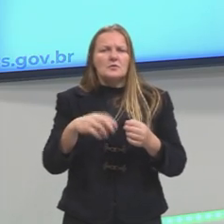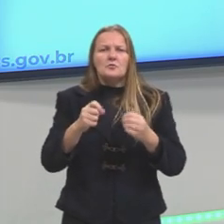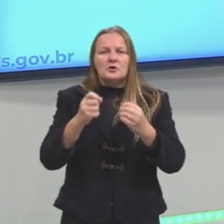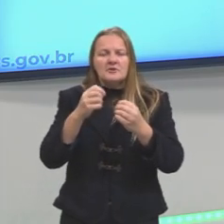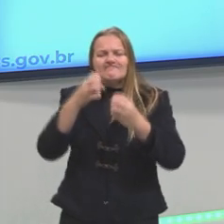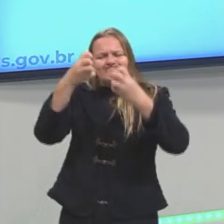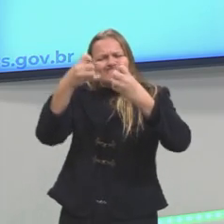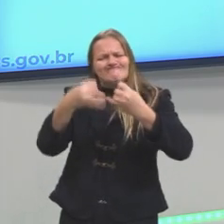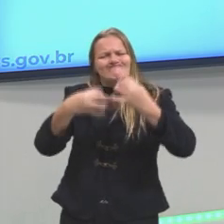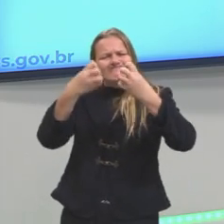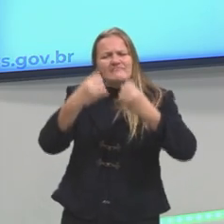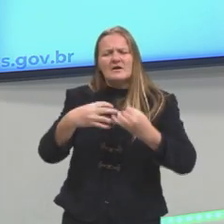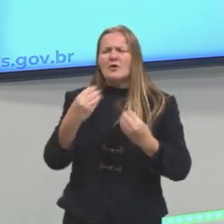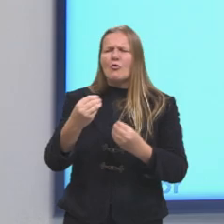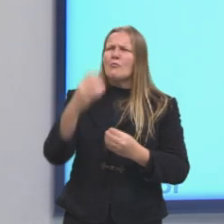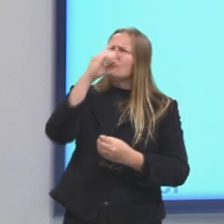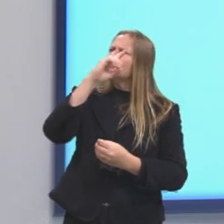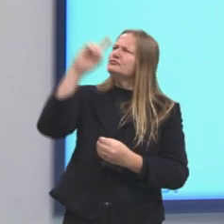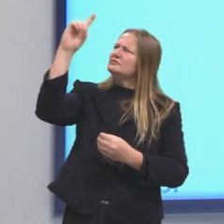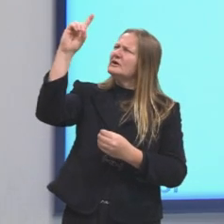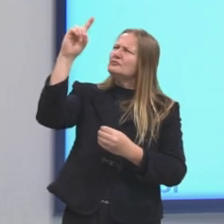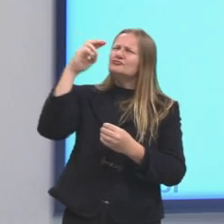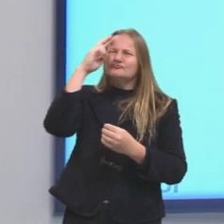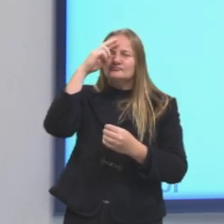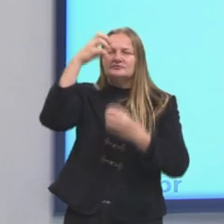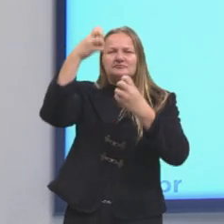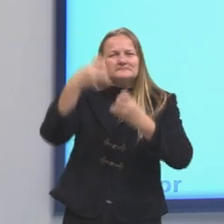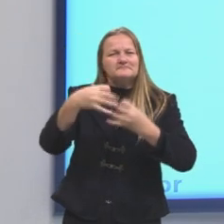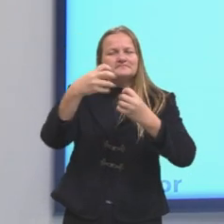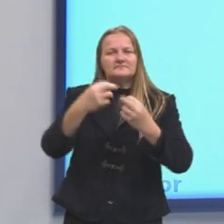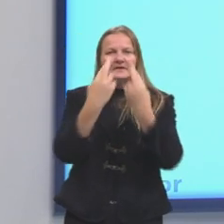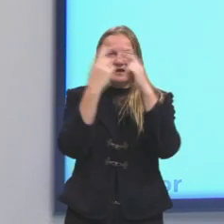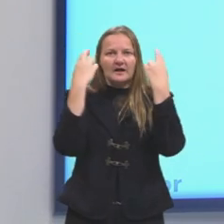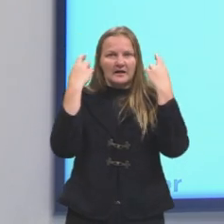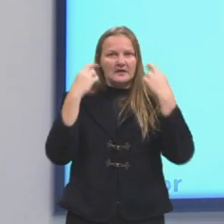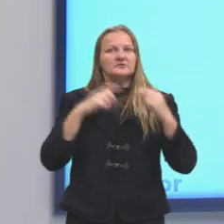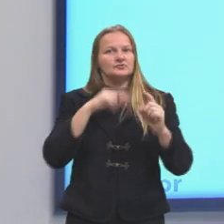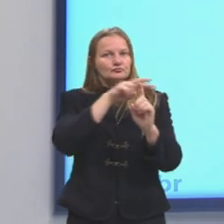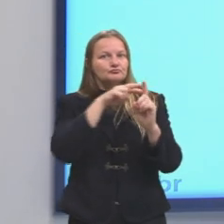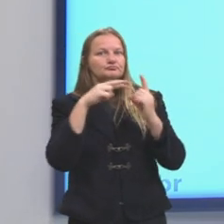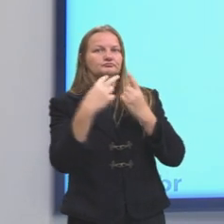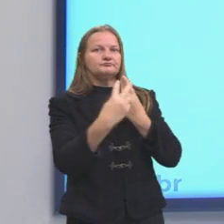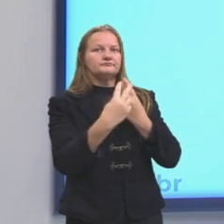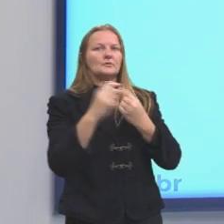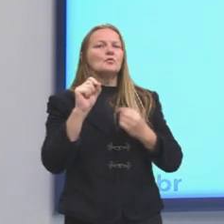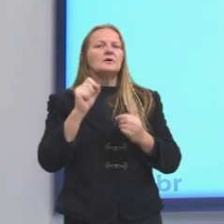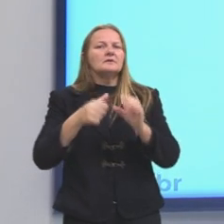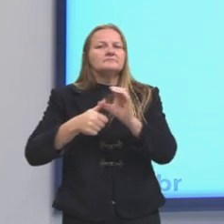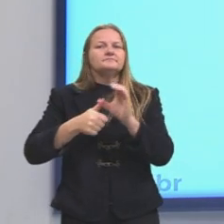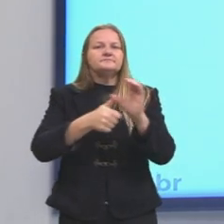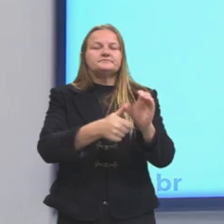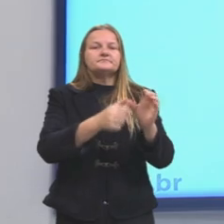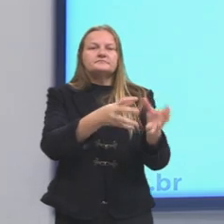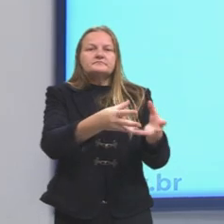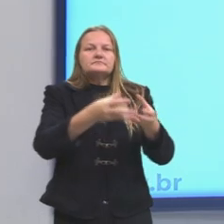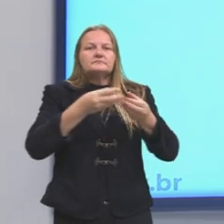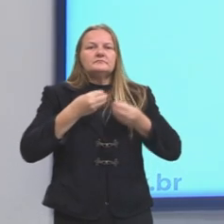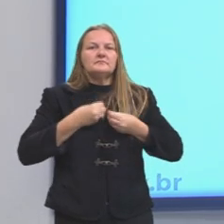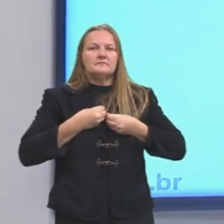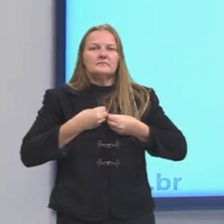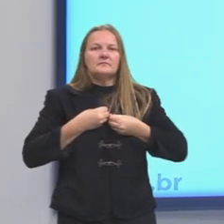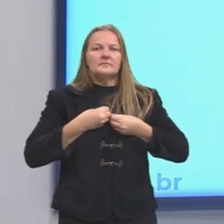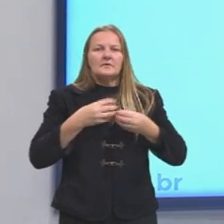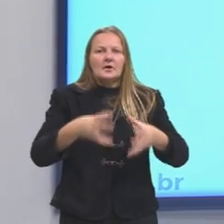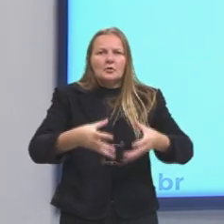porque porque a a Grécia tinha essa perspectiva o que que o Cris vê que eu faço ele absorve da